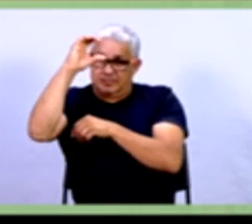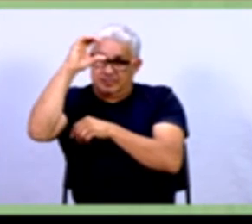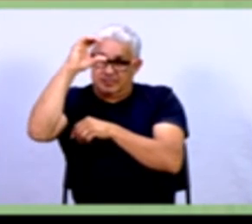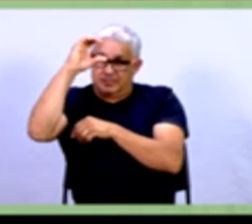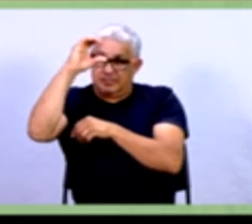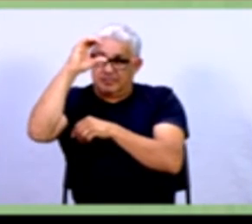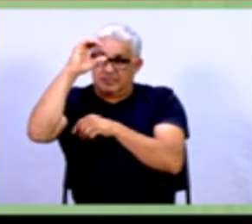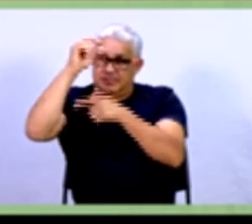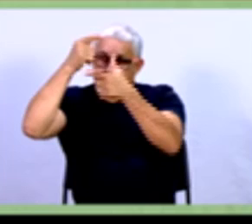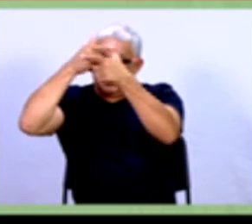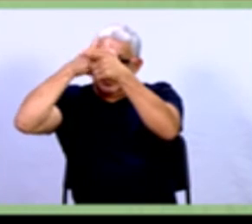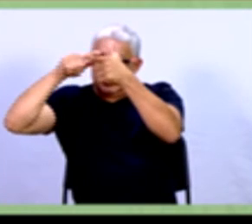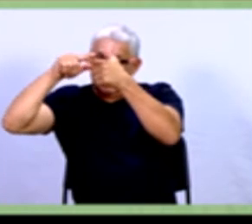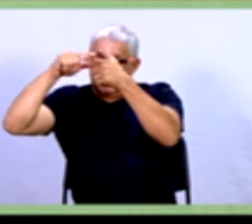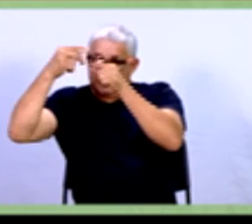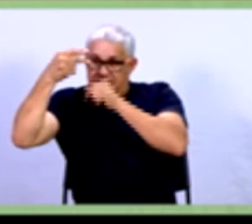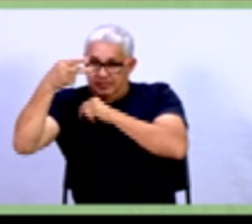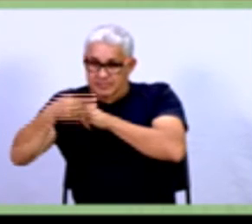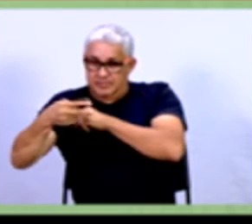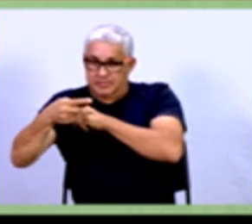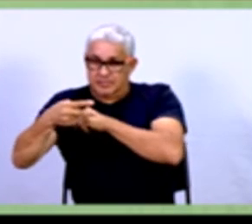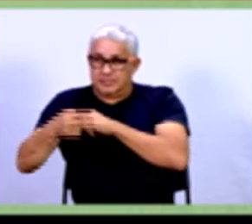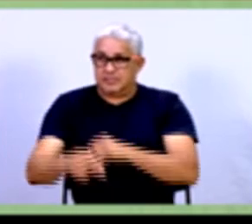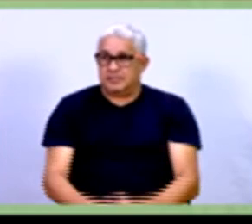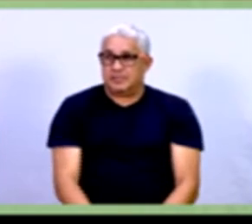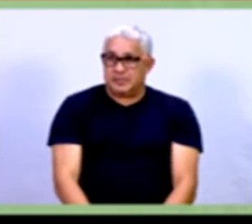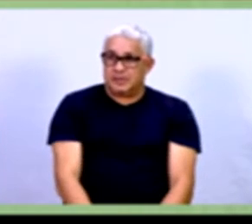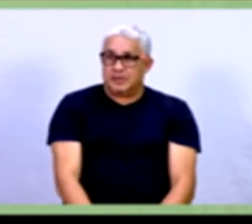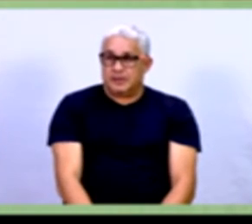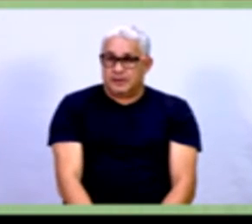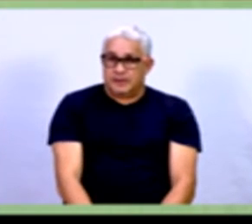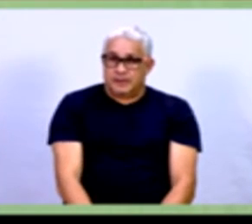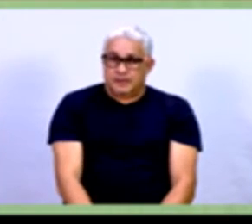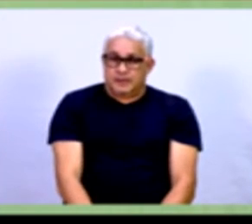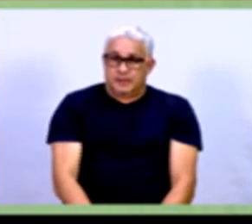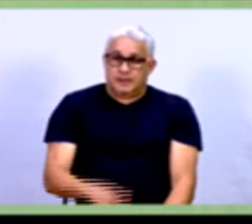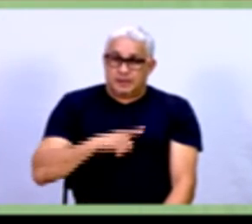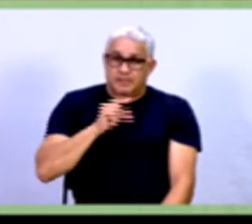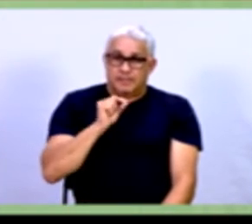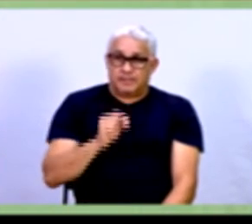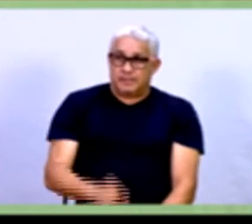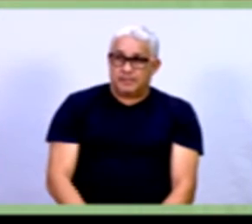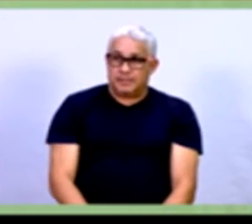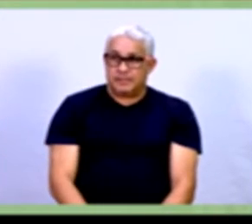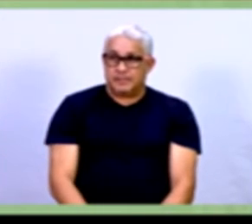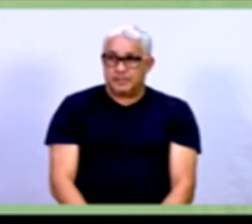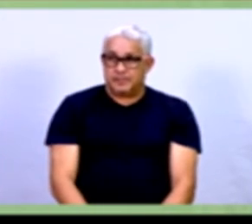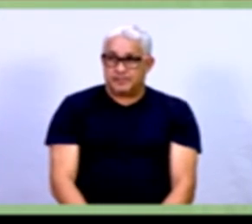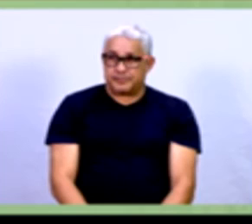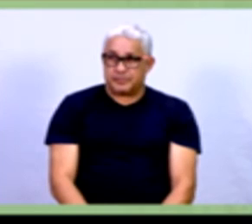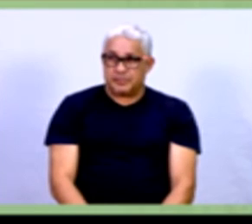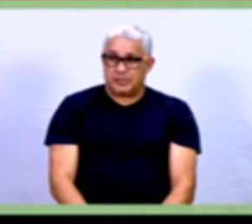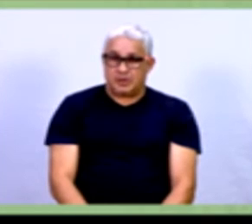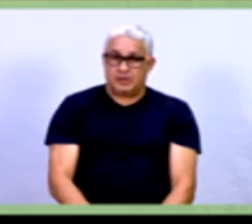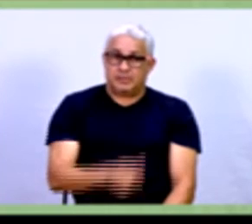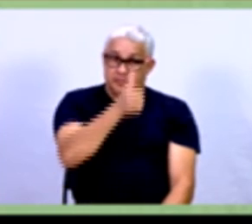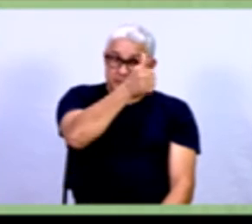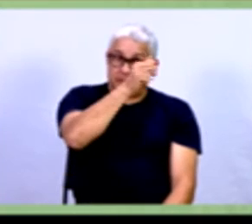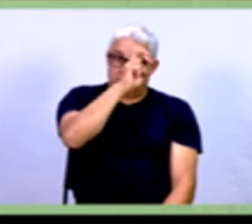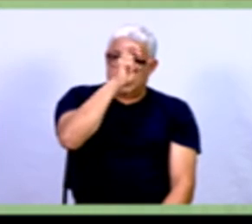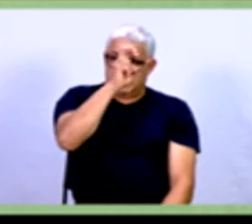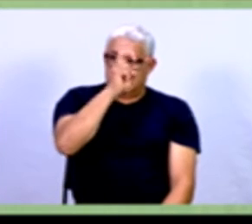a nossa amplitude do intervalo de classes divididos por 2. Então, a gente tem o quê? A nossa amplitude a gente já viu que é 155, né?